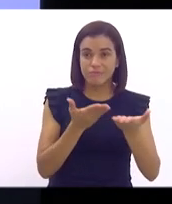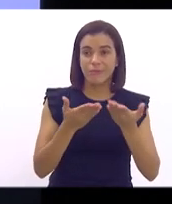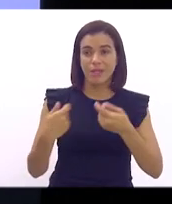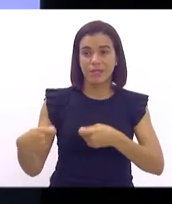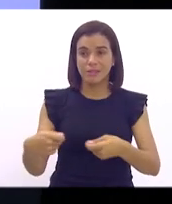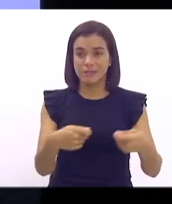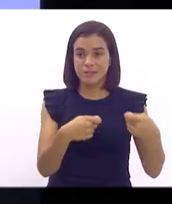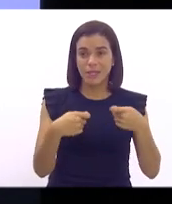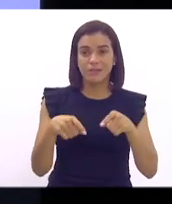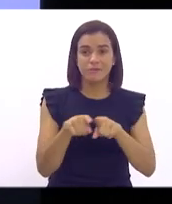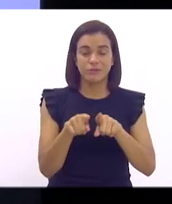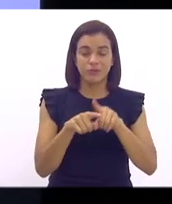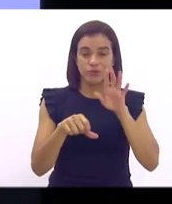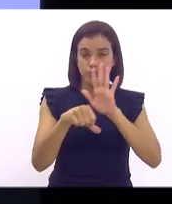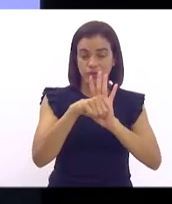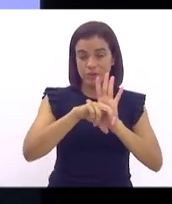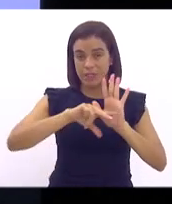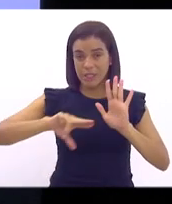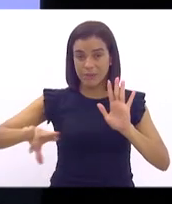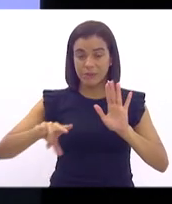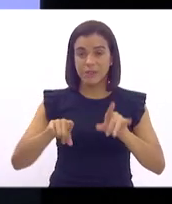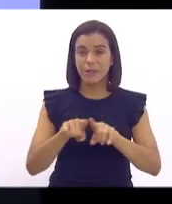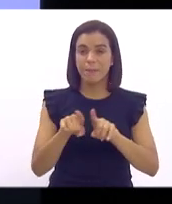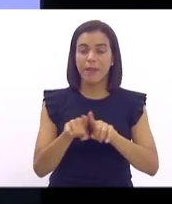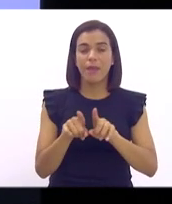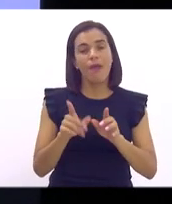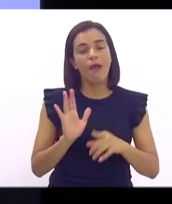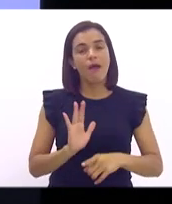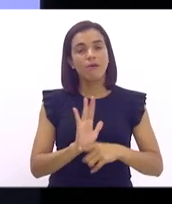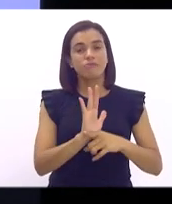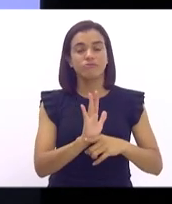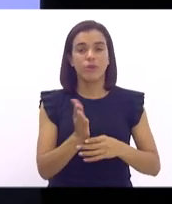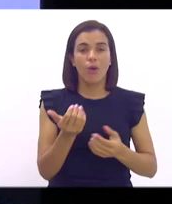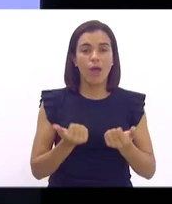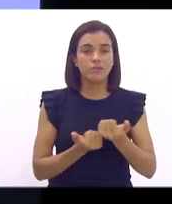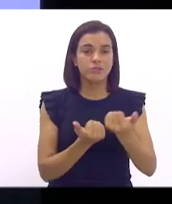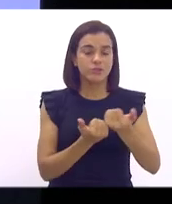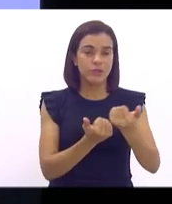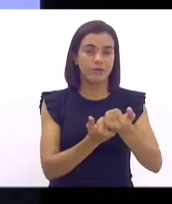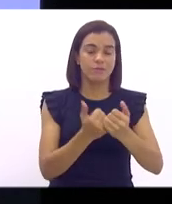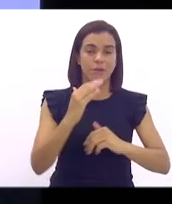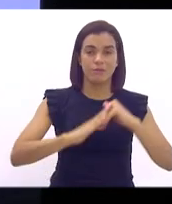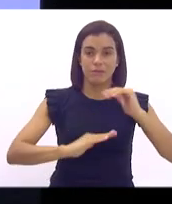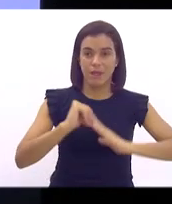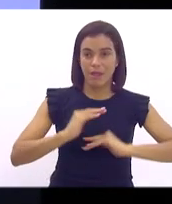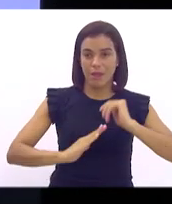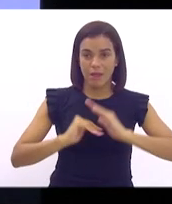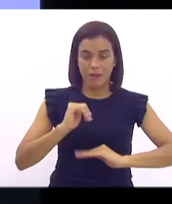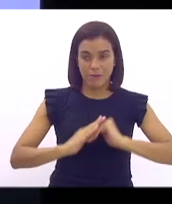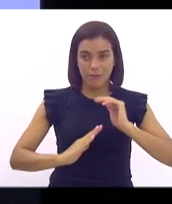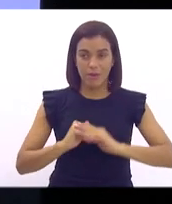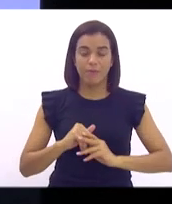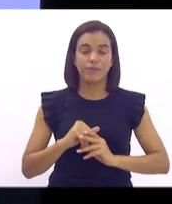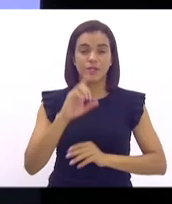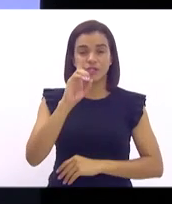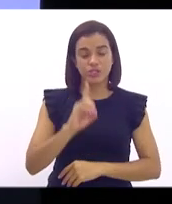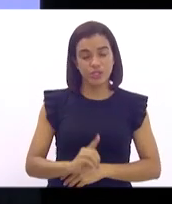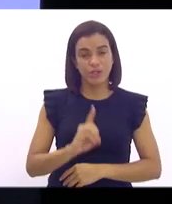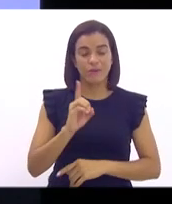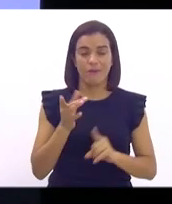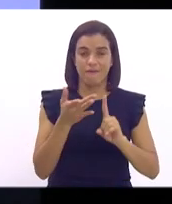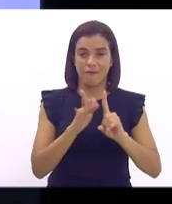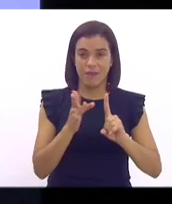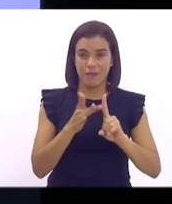das consequências dos crimes, e colaborar com o assessoramento técnico à Coordenadoria de Promoção do Direito das Vítimas para